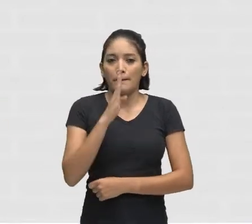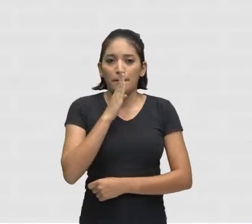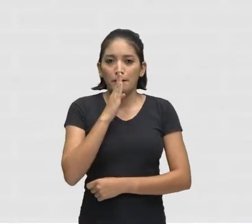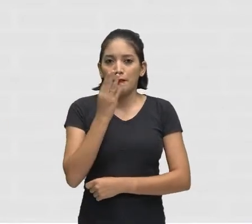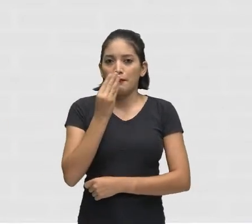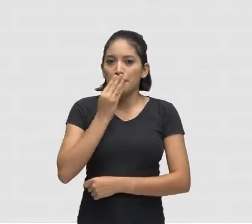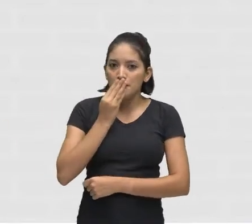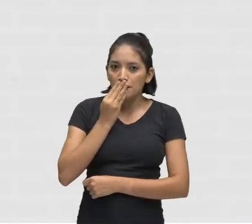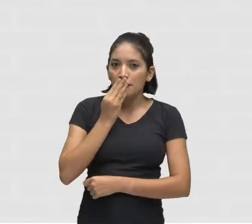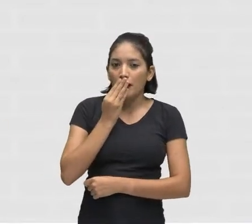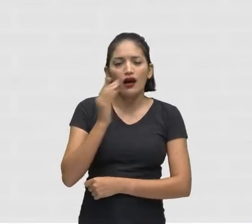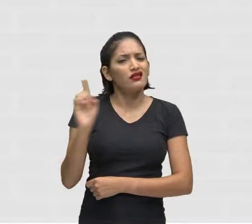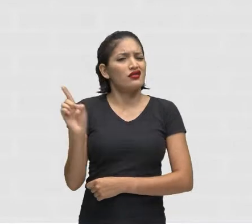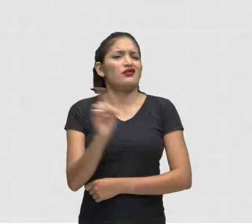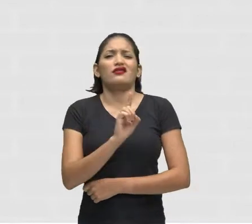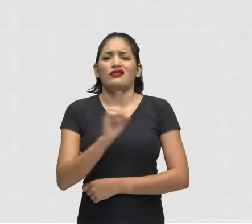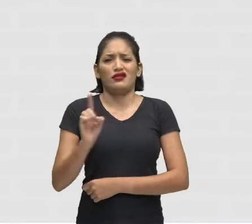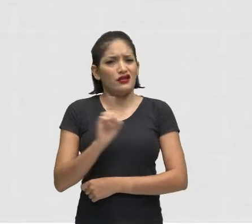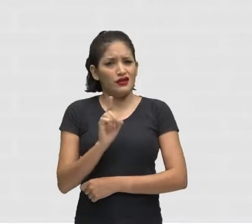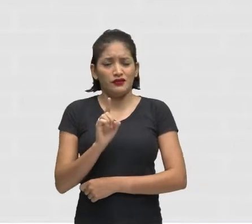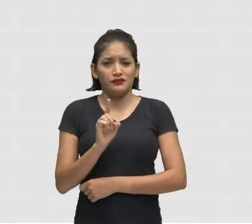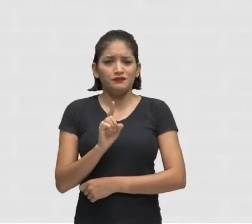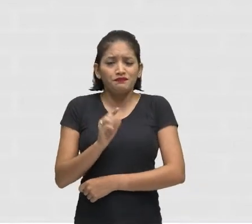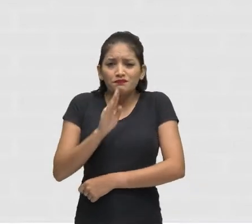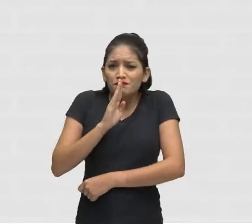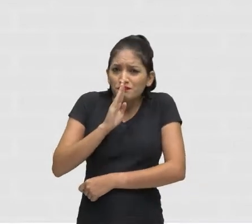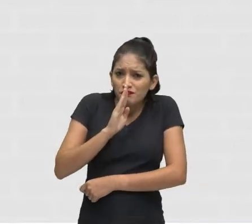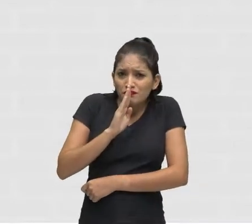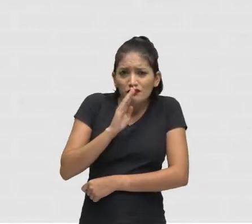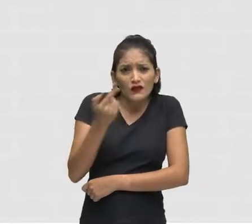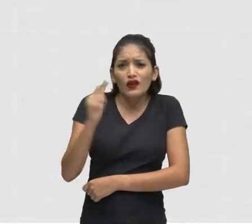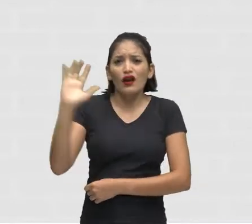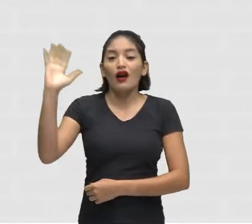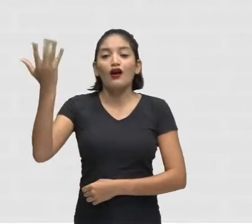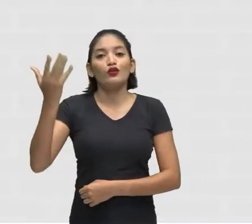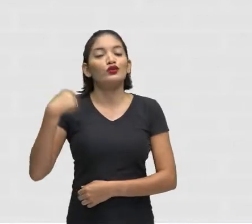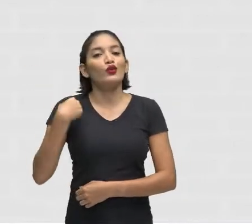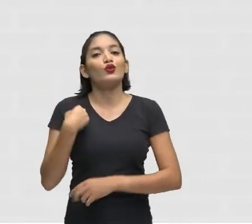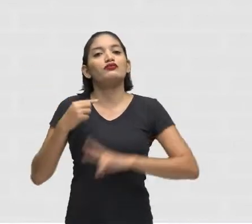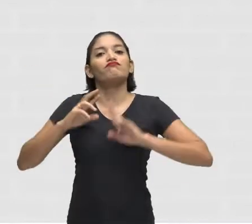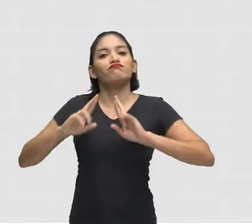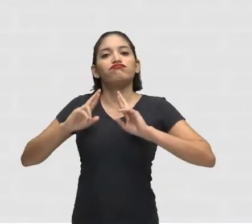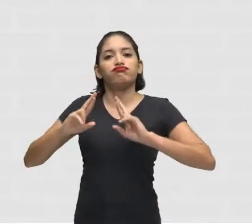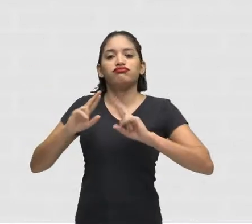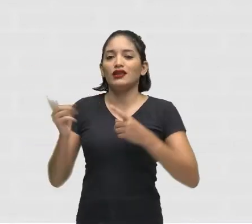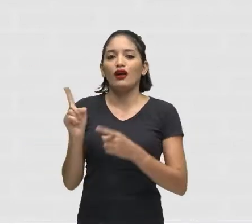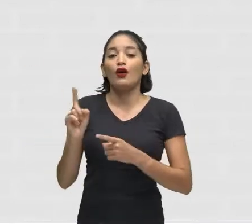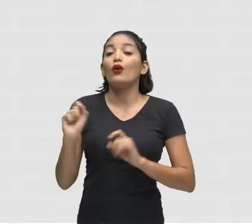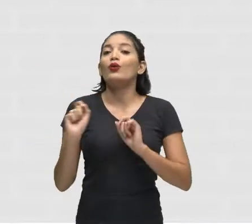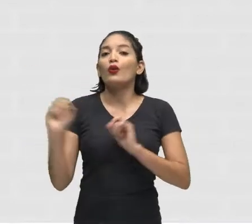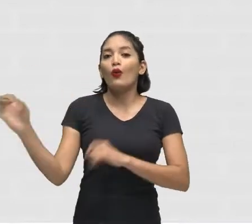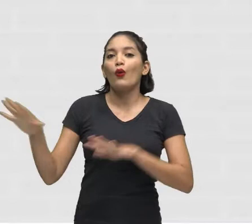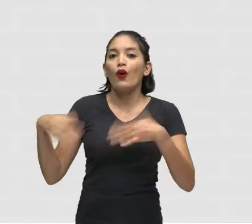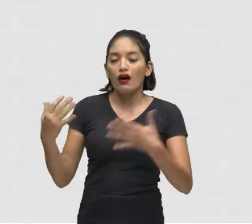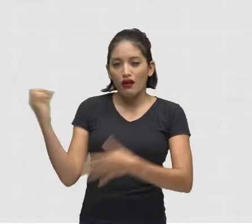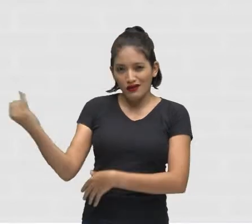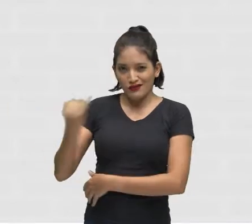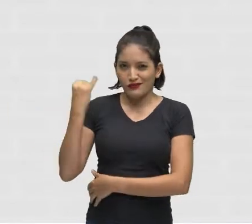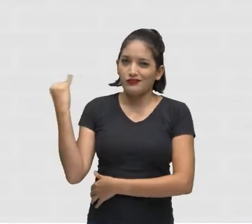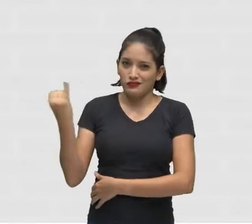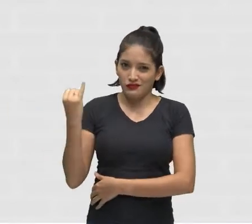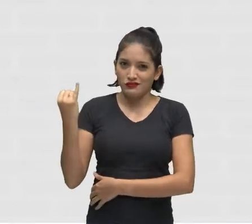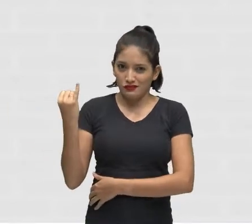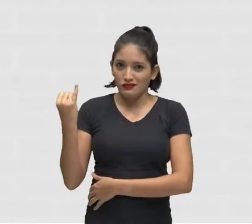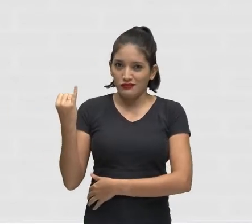Nós não podemos mais calar. Calar não trouxe os resultados que a gente esperava. Então a importância está onde, Adriana? A importância